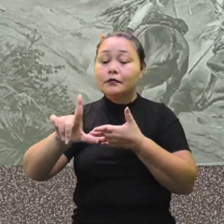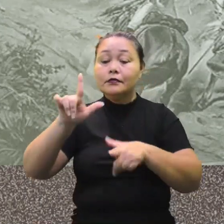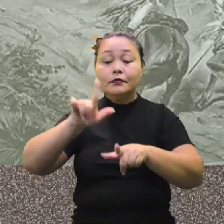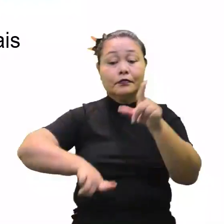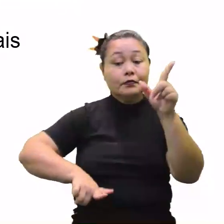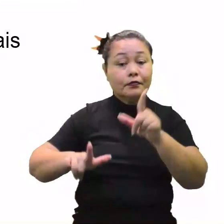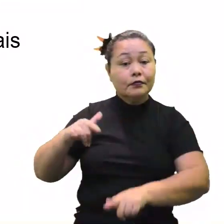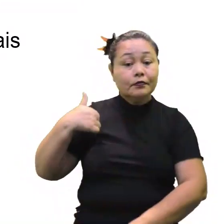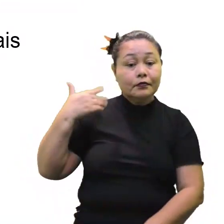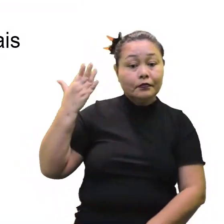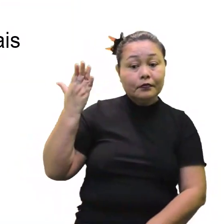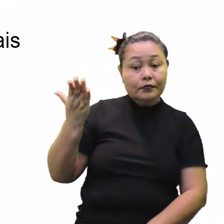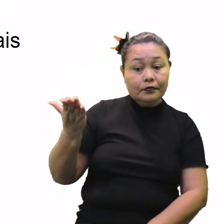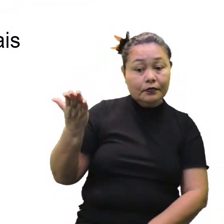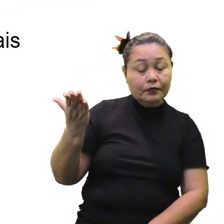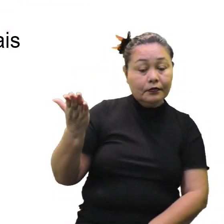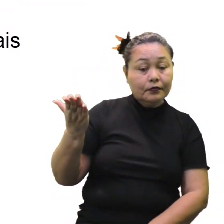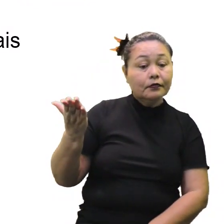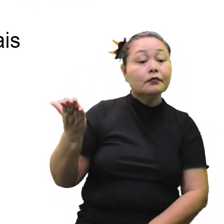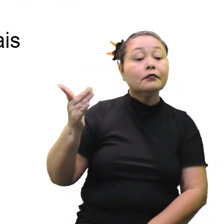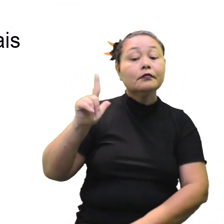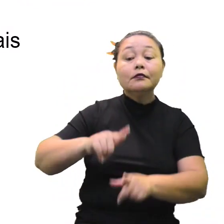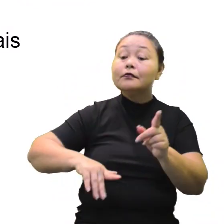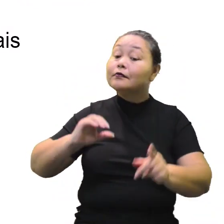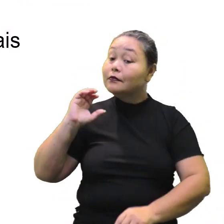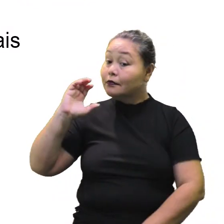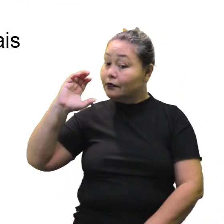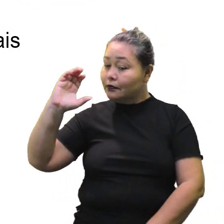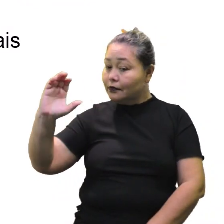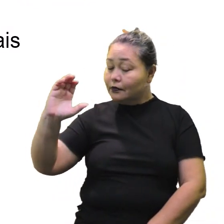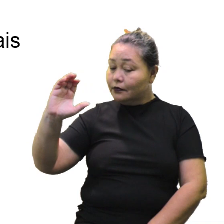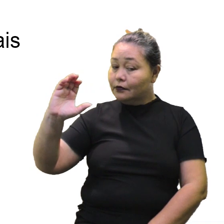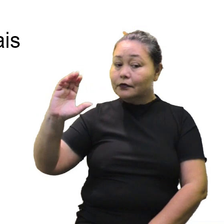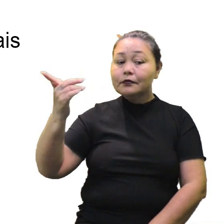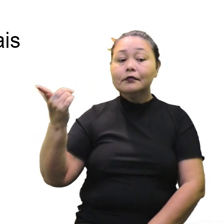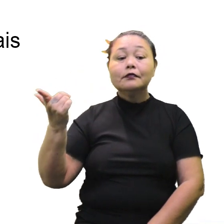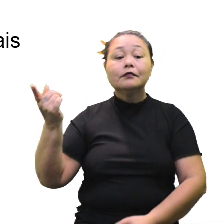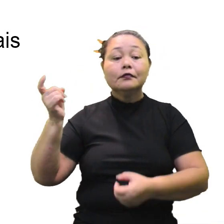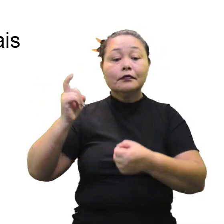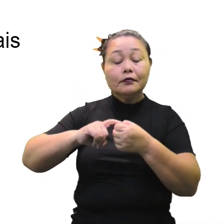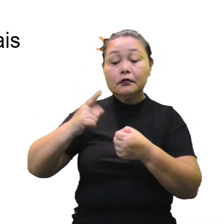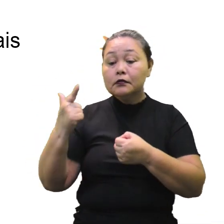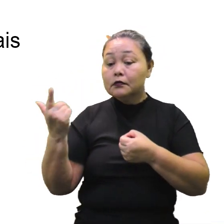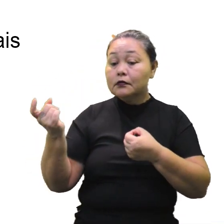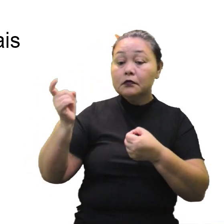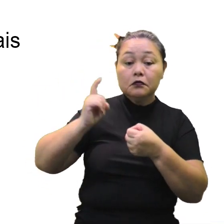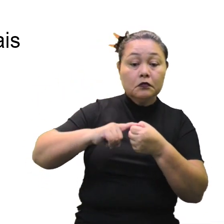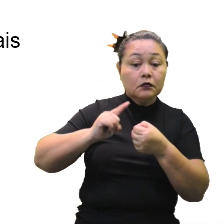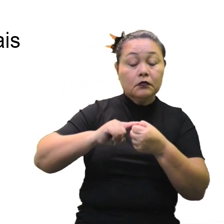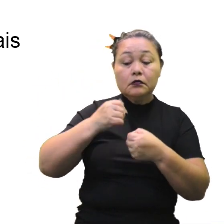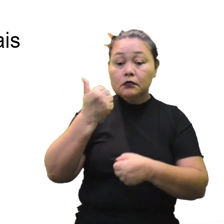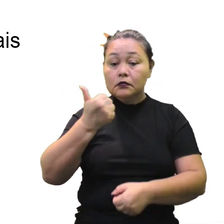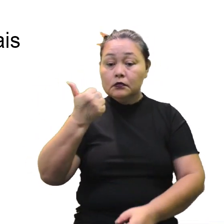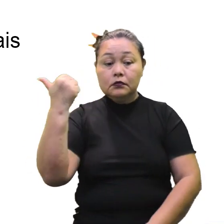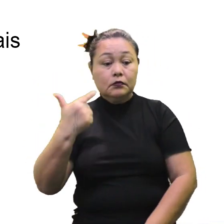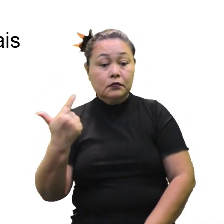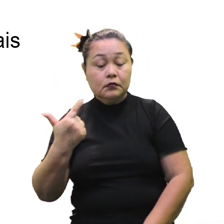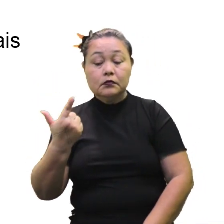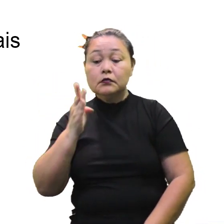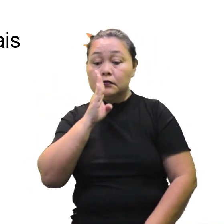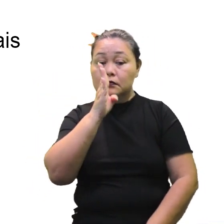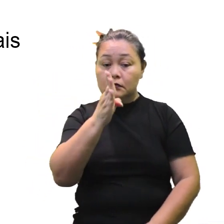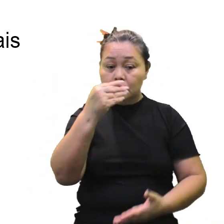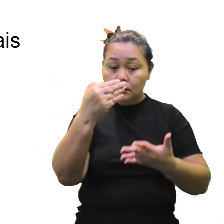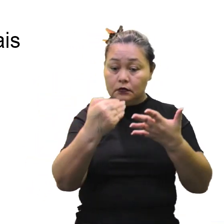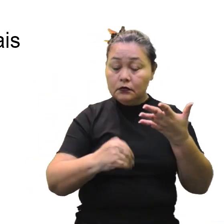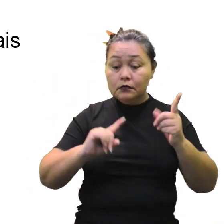justamente a letra na tela para vocês. A letra C, renováveis, não renováveis, primárias,